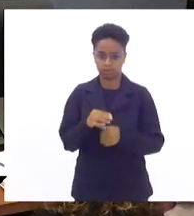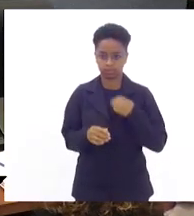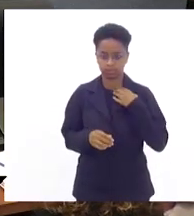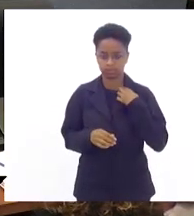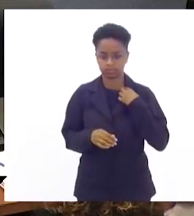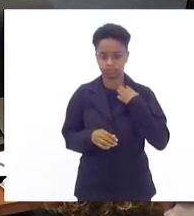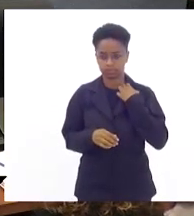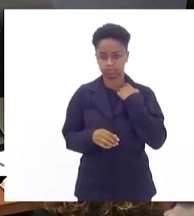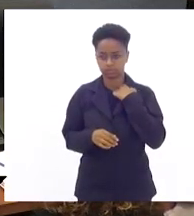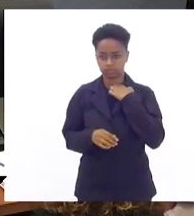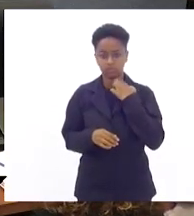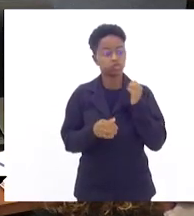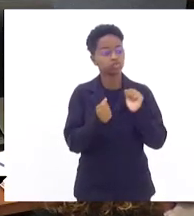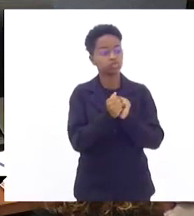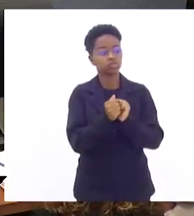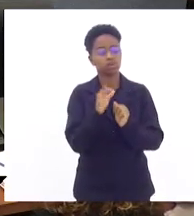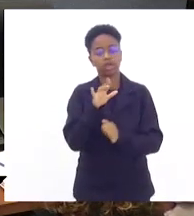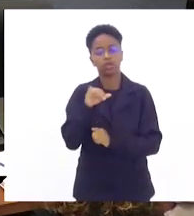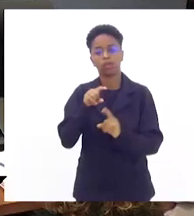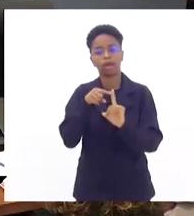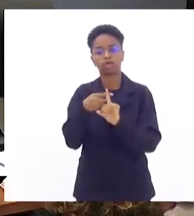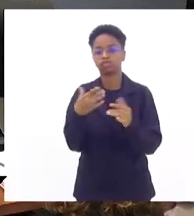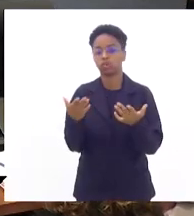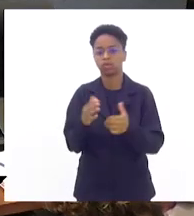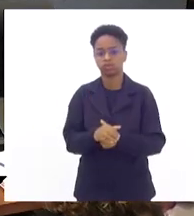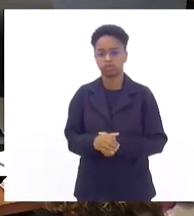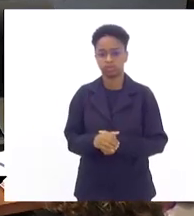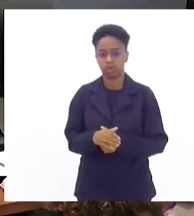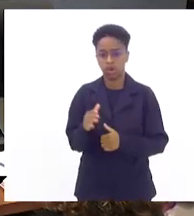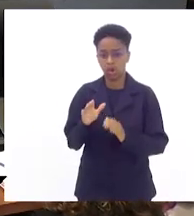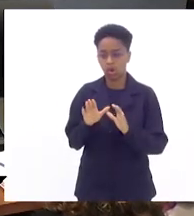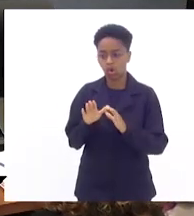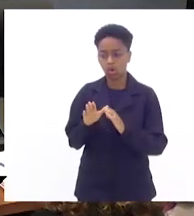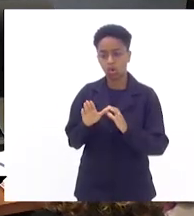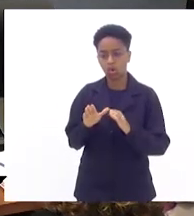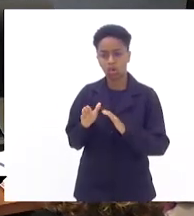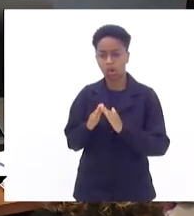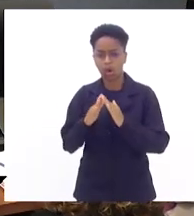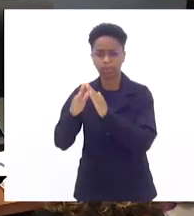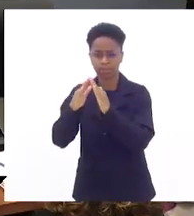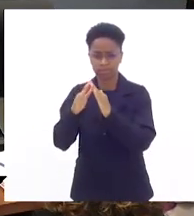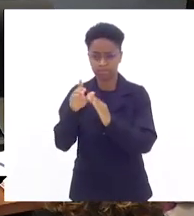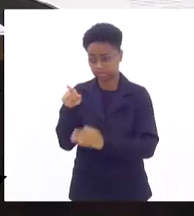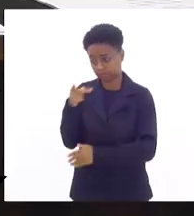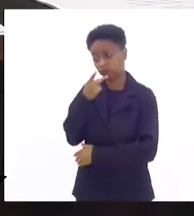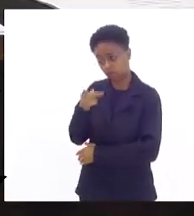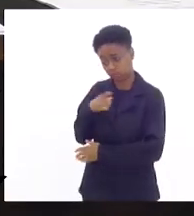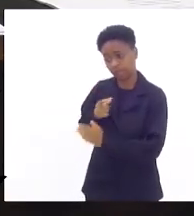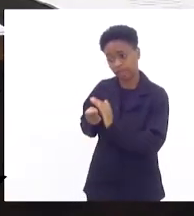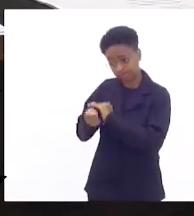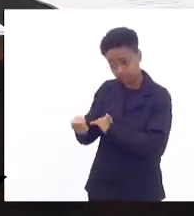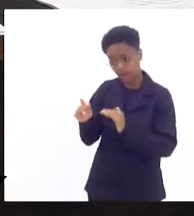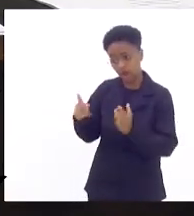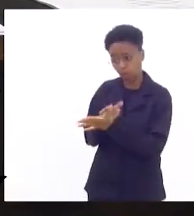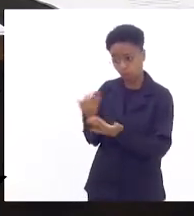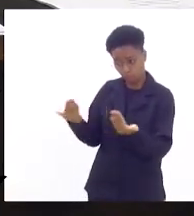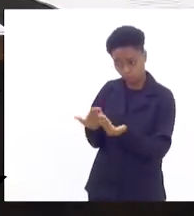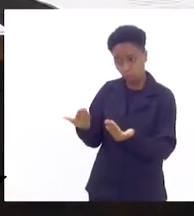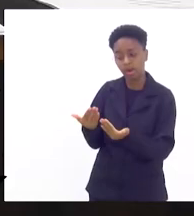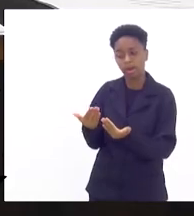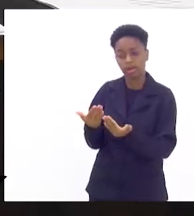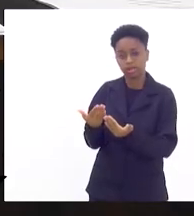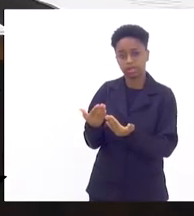em conjunto com a Rio Mais. Comunidades? É. Eu não tenho... falou que tem investimento, que está sendo executado hoje,